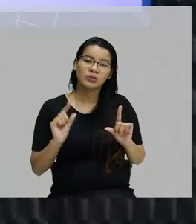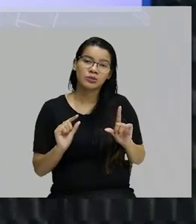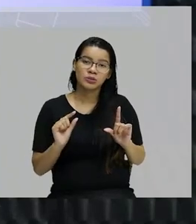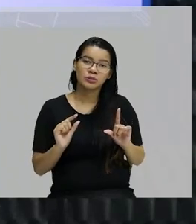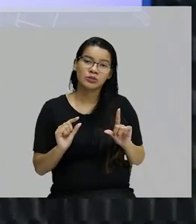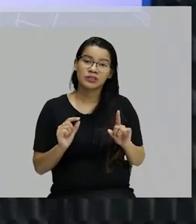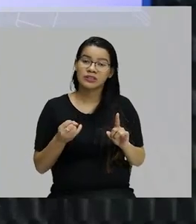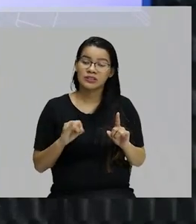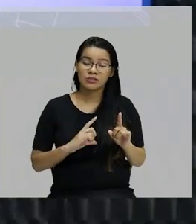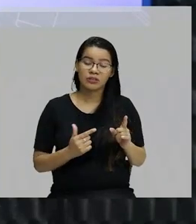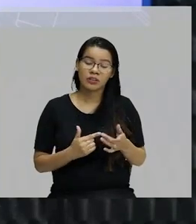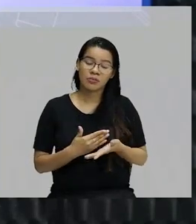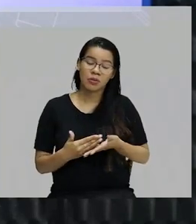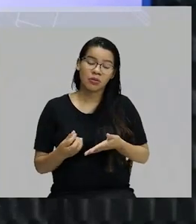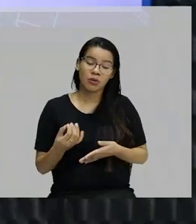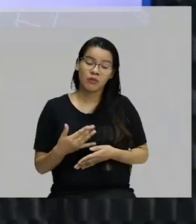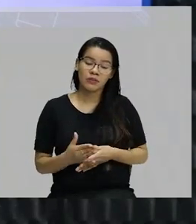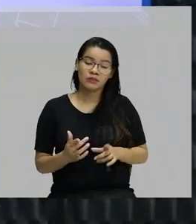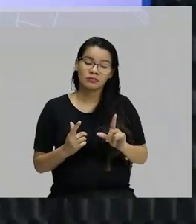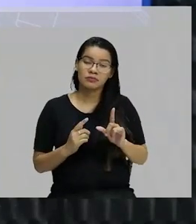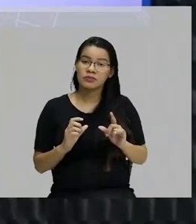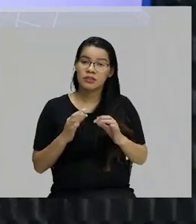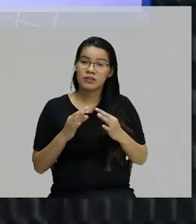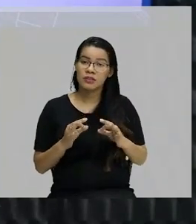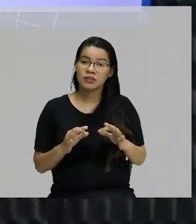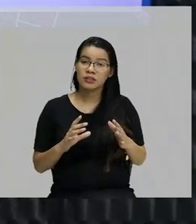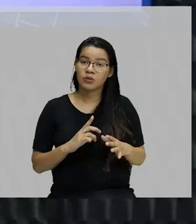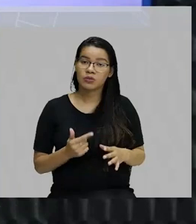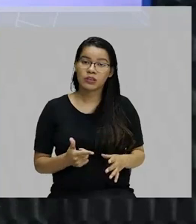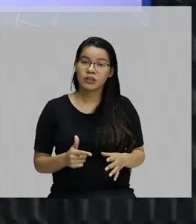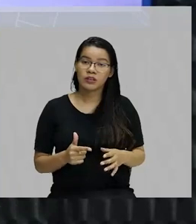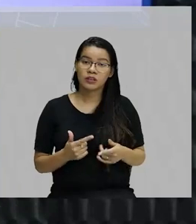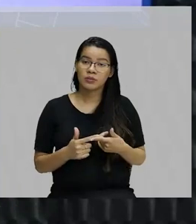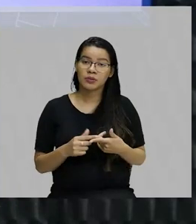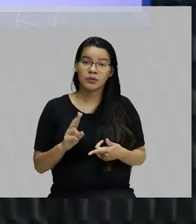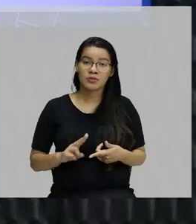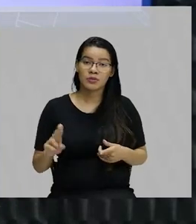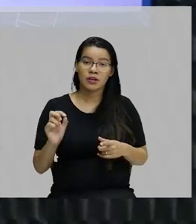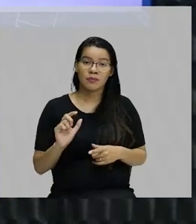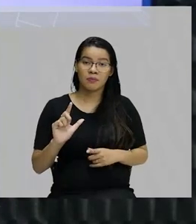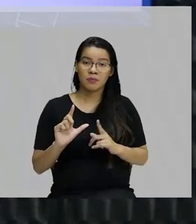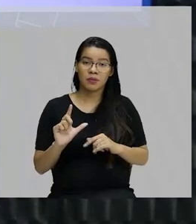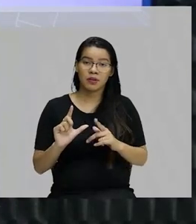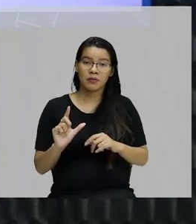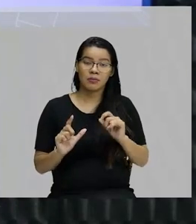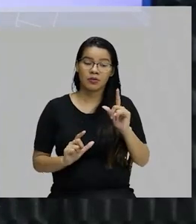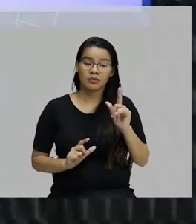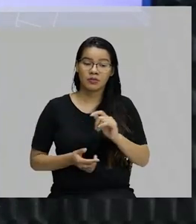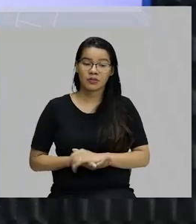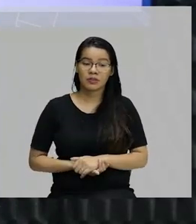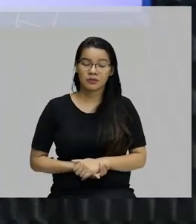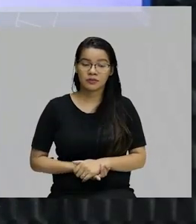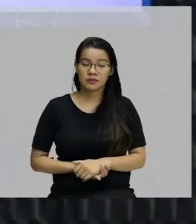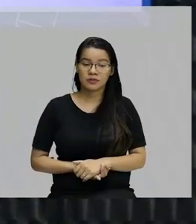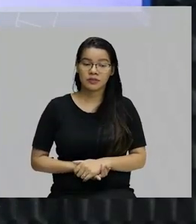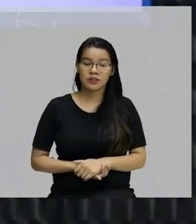sentença se não foi iniciada uma nova sentença não tem por utilizar a letra maiúscula eh o ponto